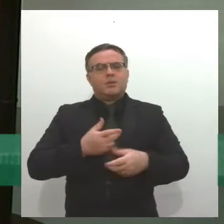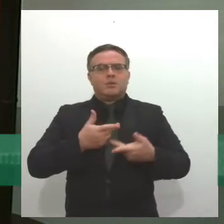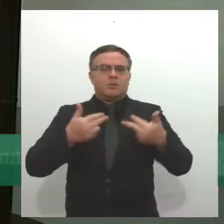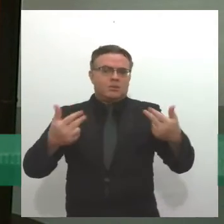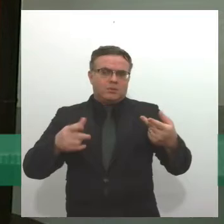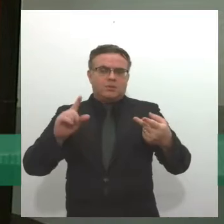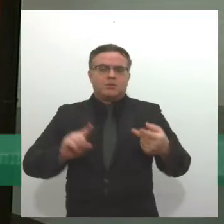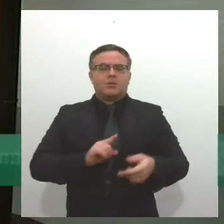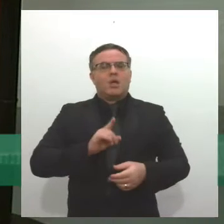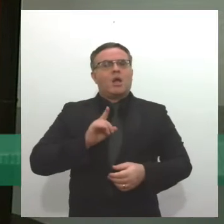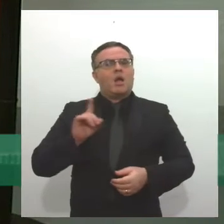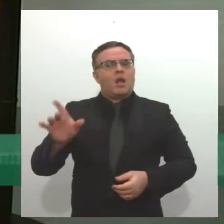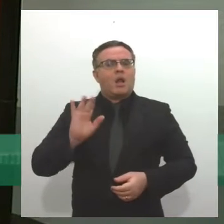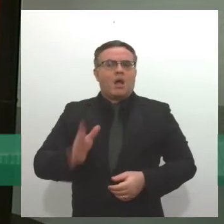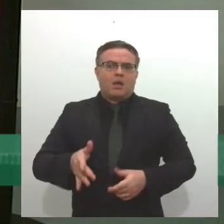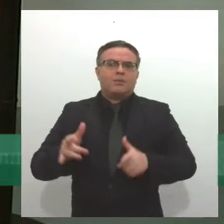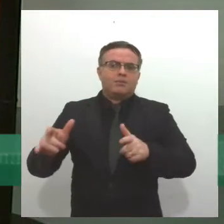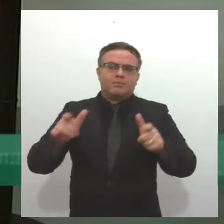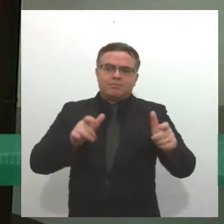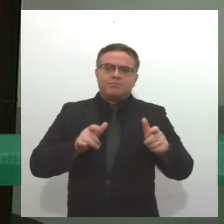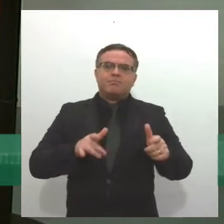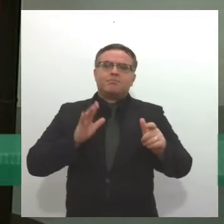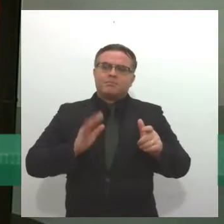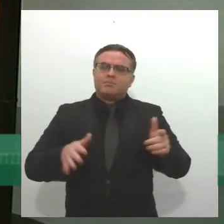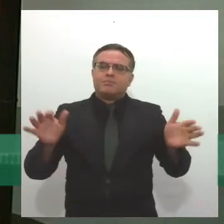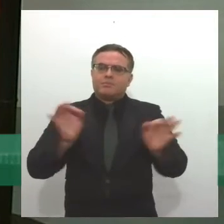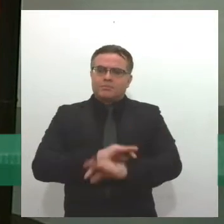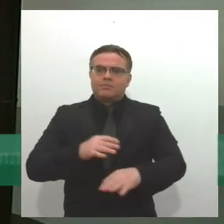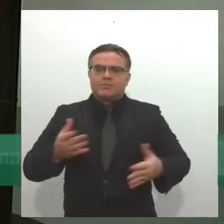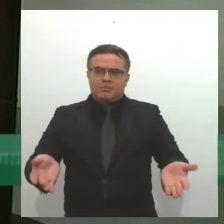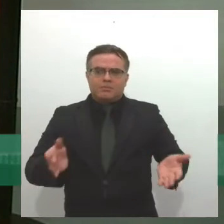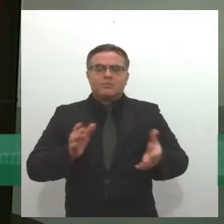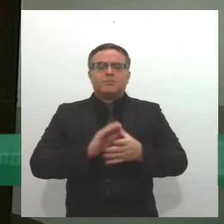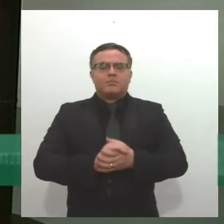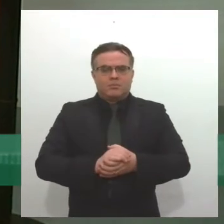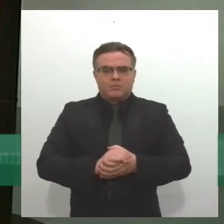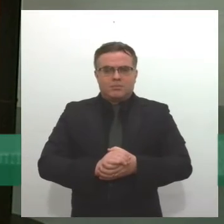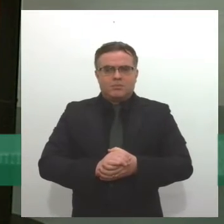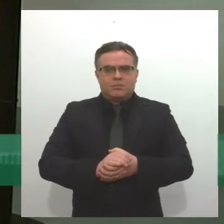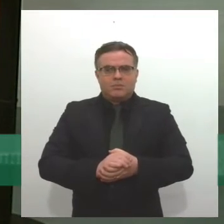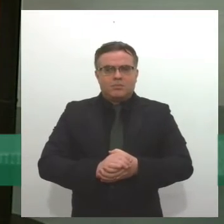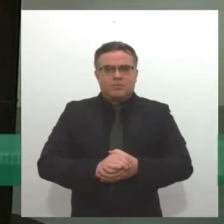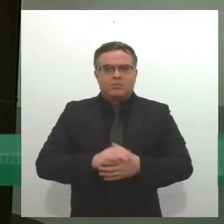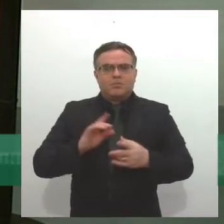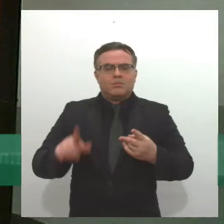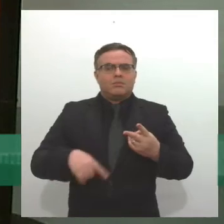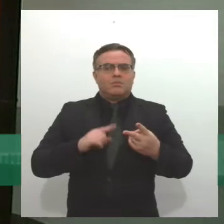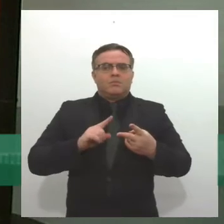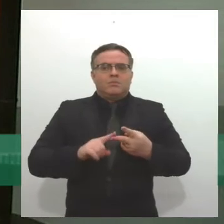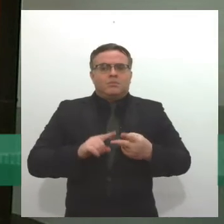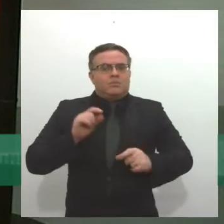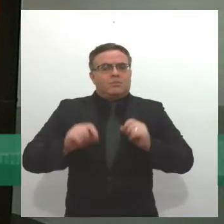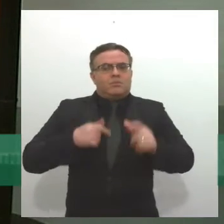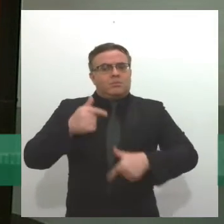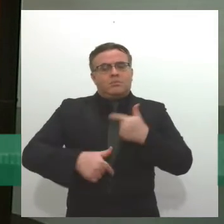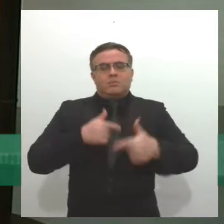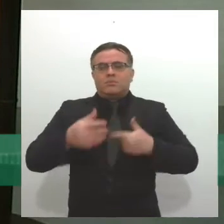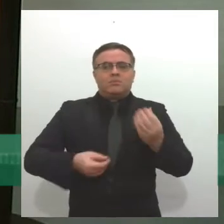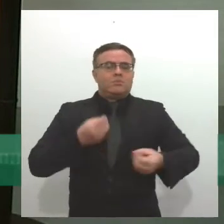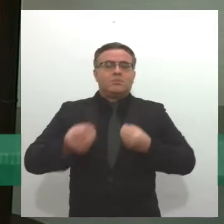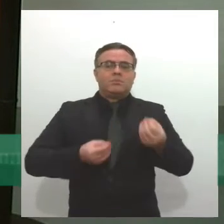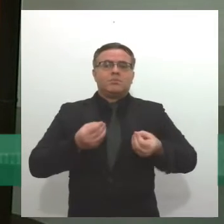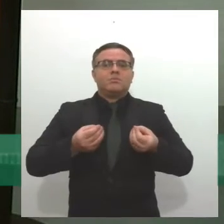Senado, tem outra na Câmara do Baleia Rossi, no Senado é do ex-deputado Aure, Né? E esse trabalho está